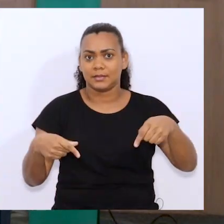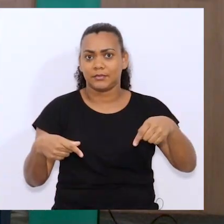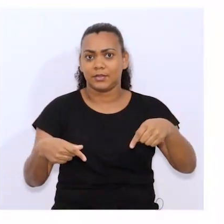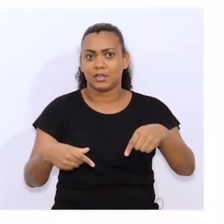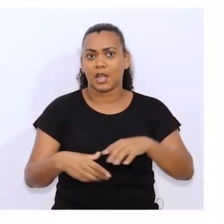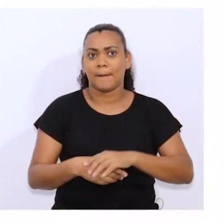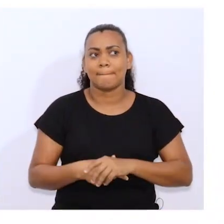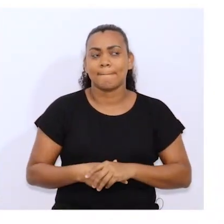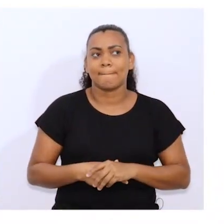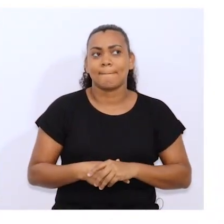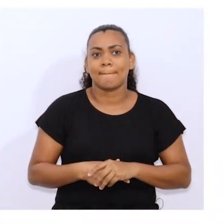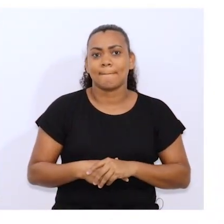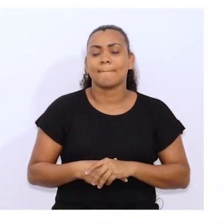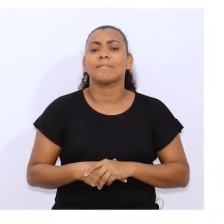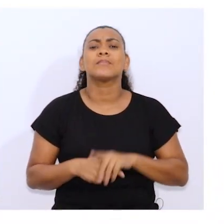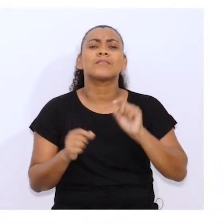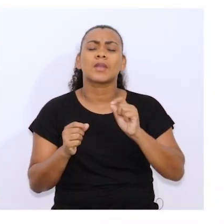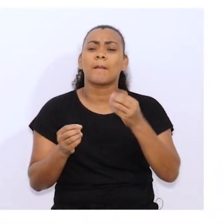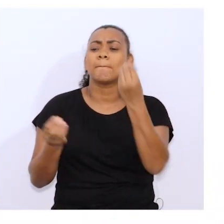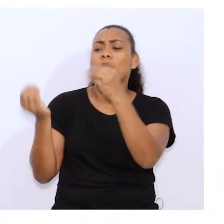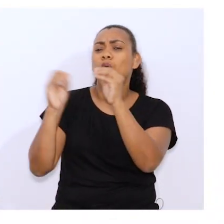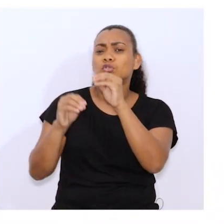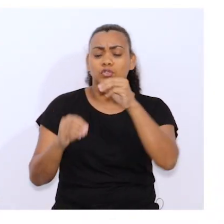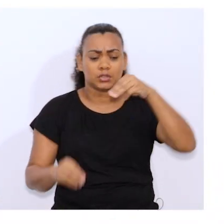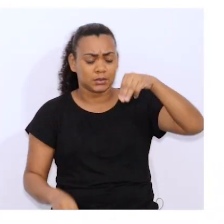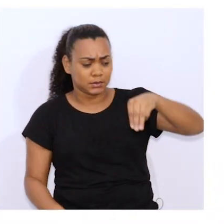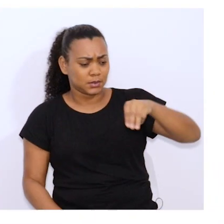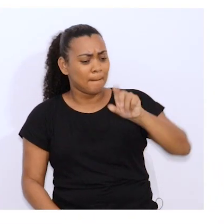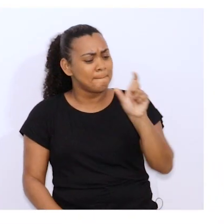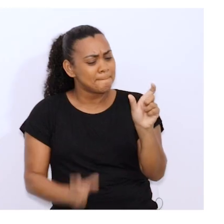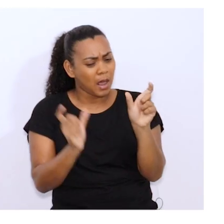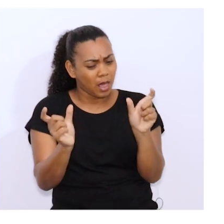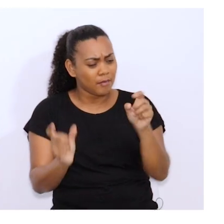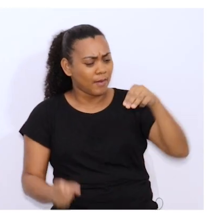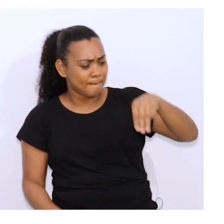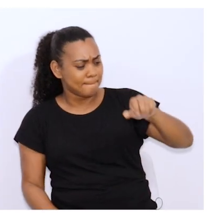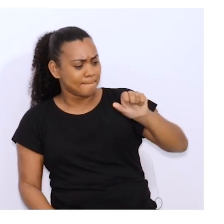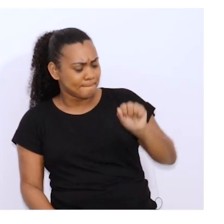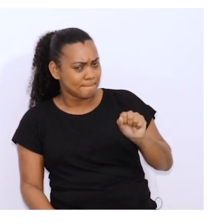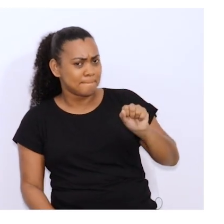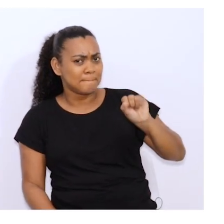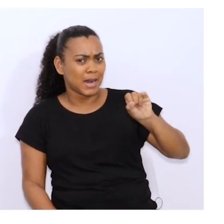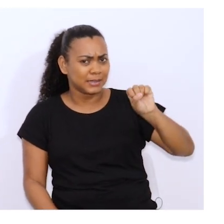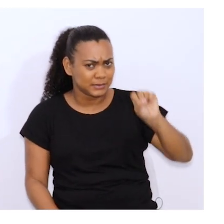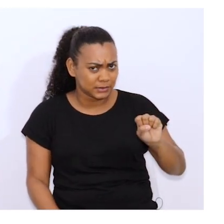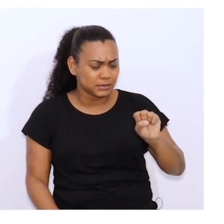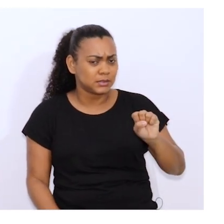Desafio. Complete com mais e mais. Vamos relembrar?